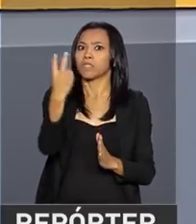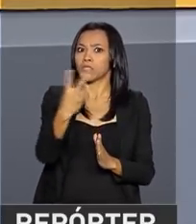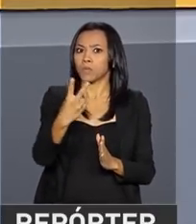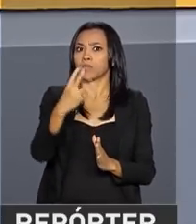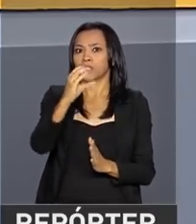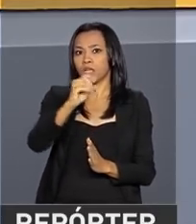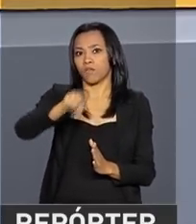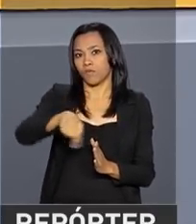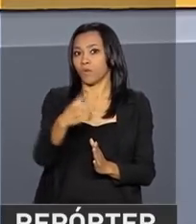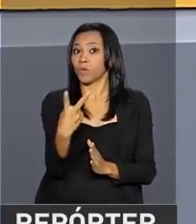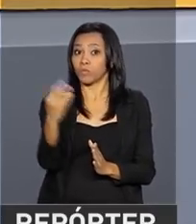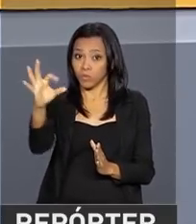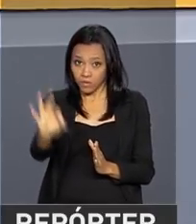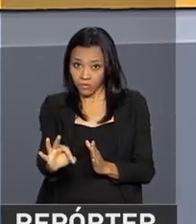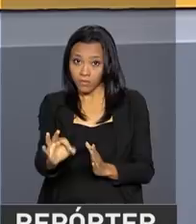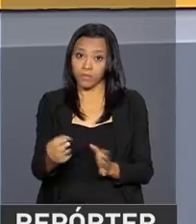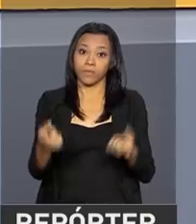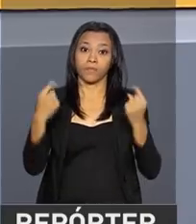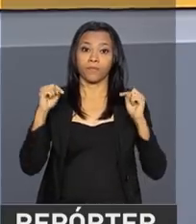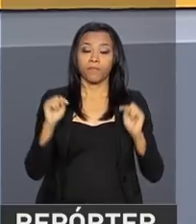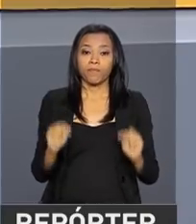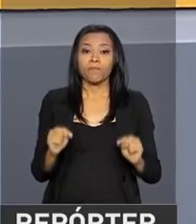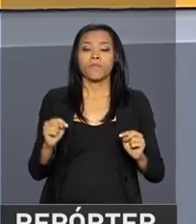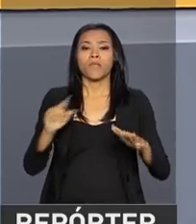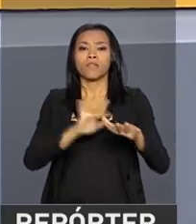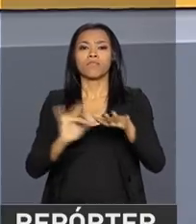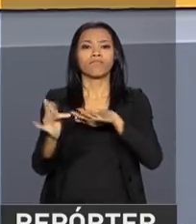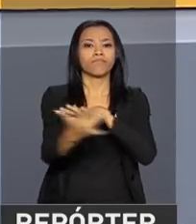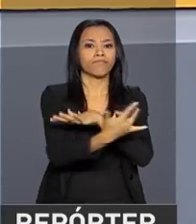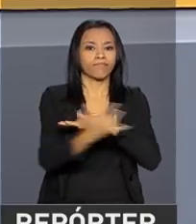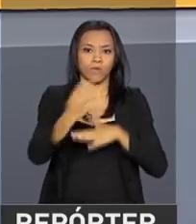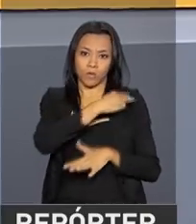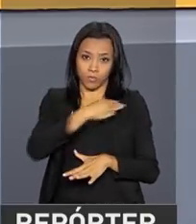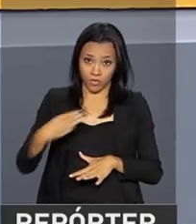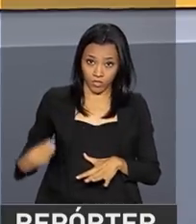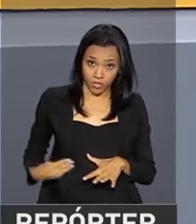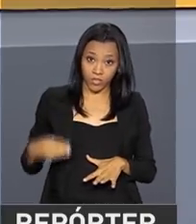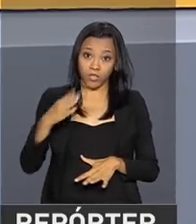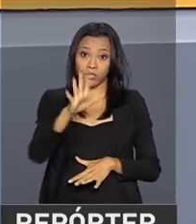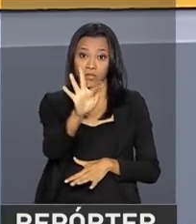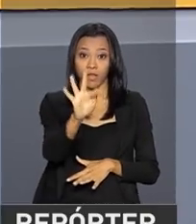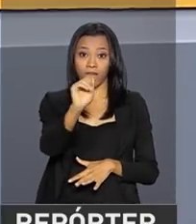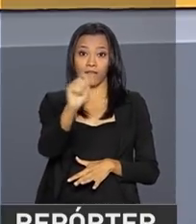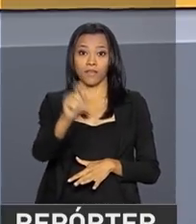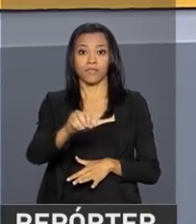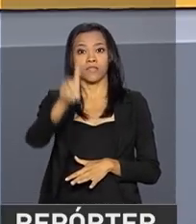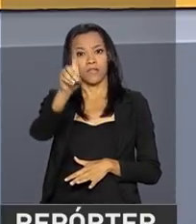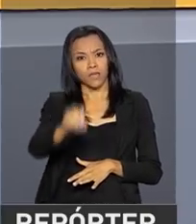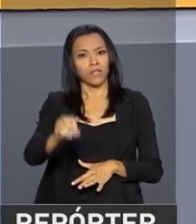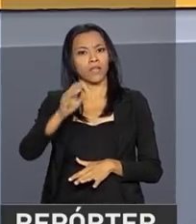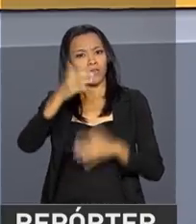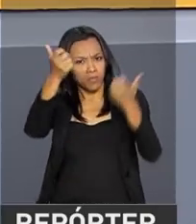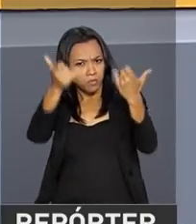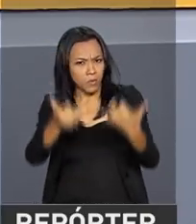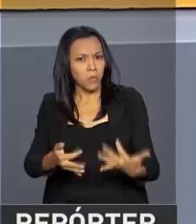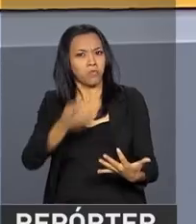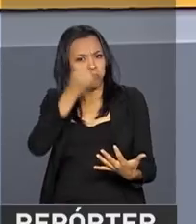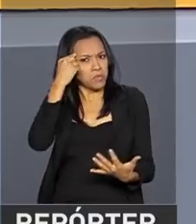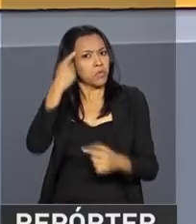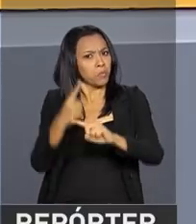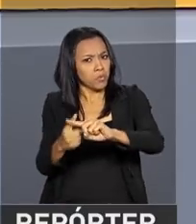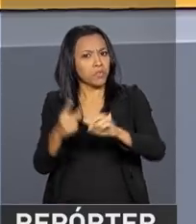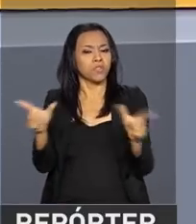0,2 por cento nas redes sociais o ministro da fazenda henrique meirelles mostrou otimismo com o resultado do